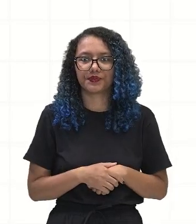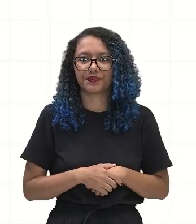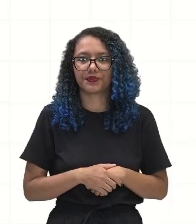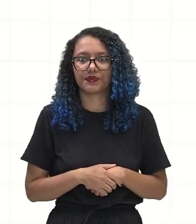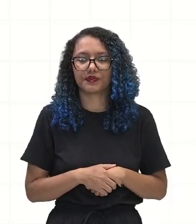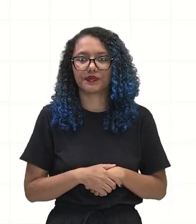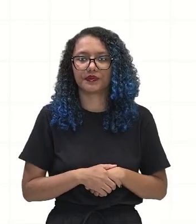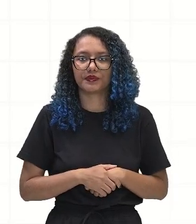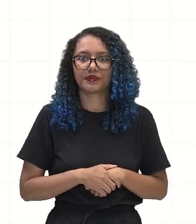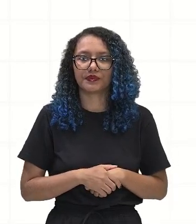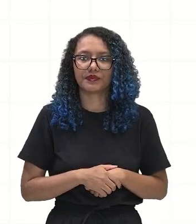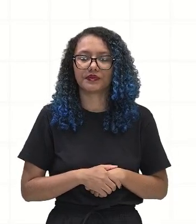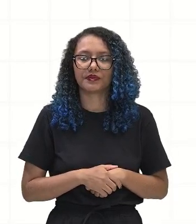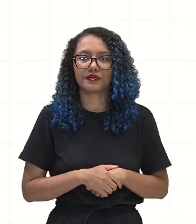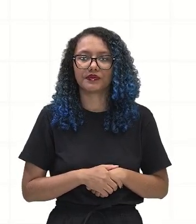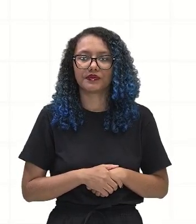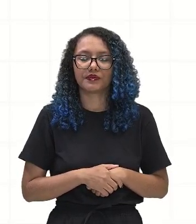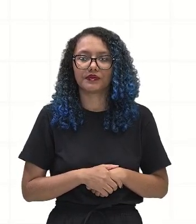E agora?